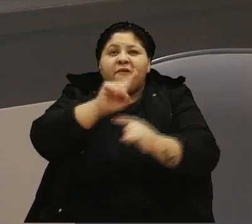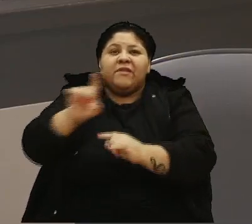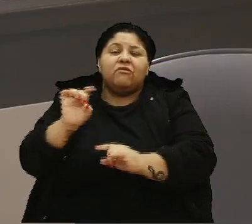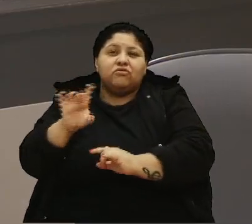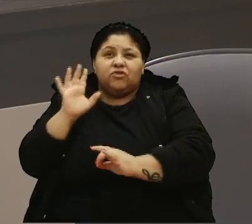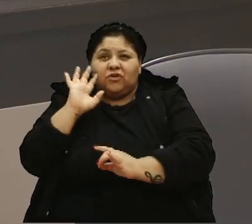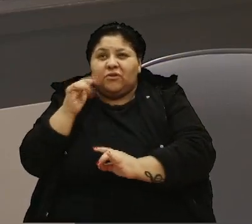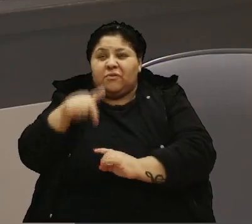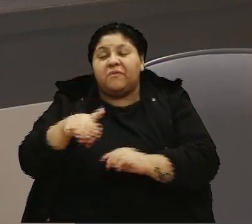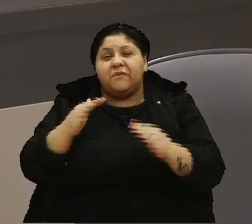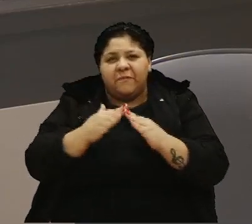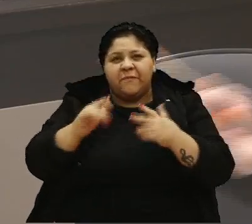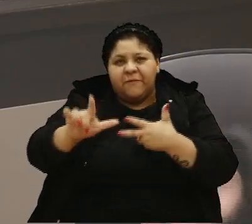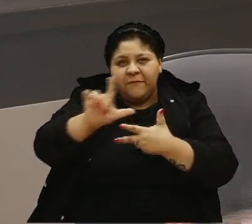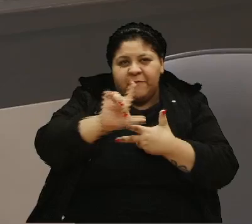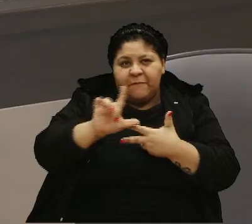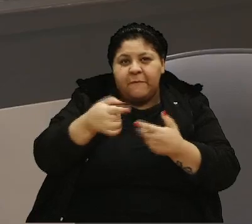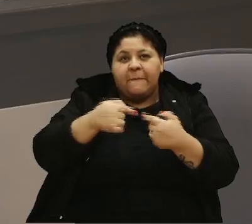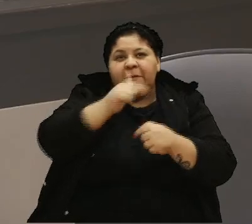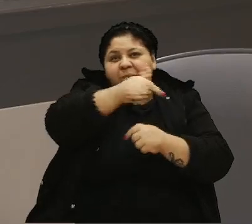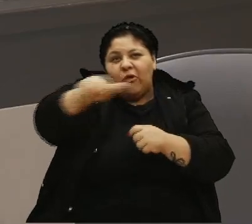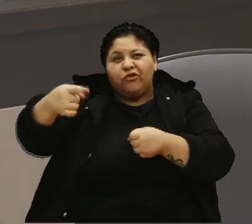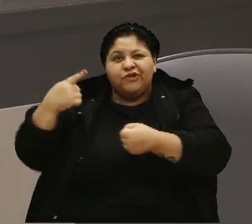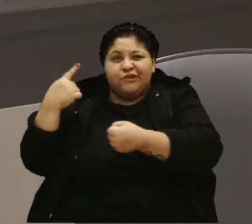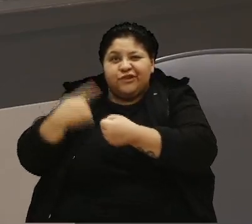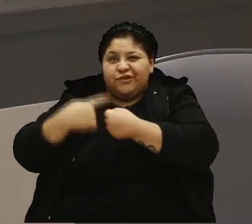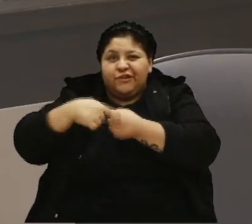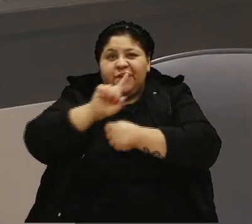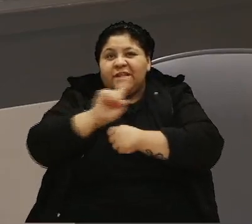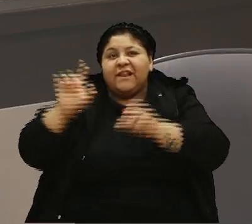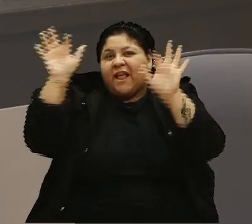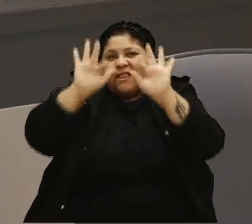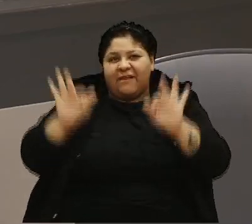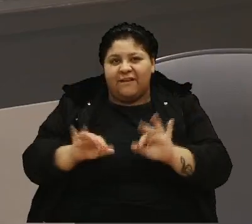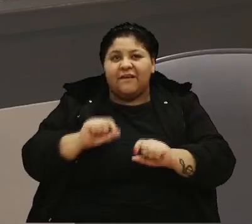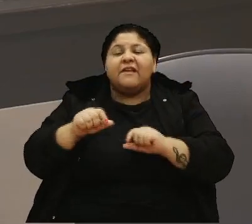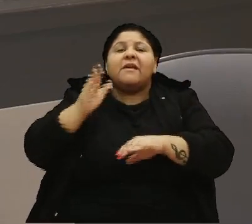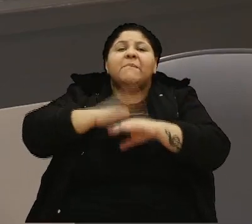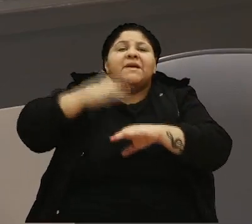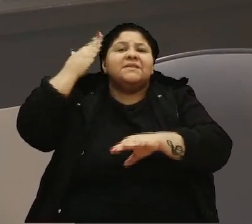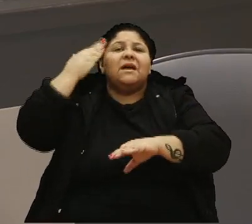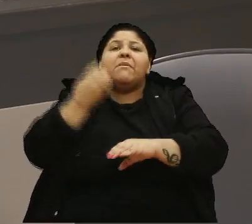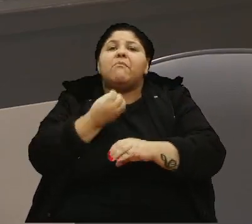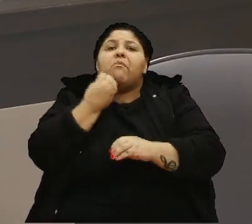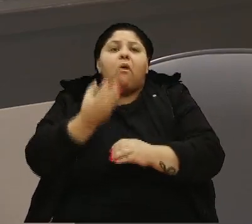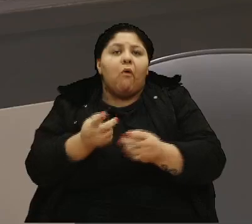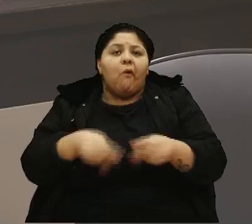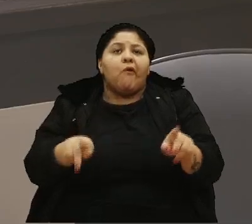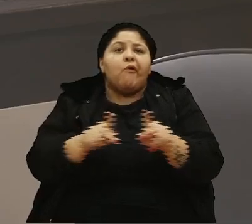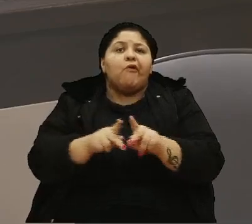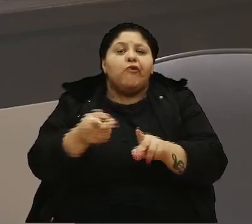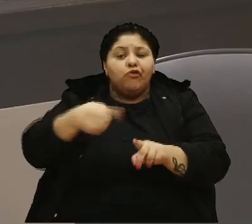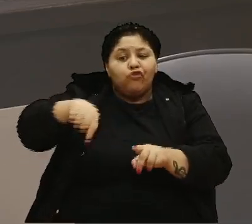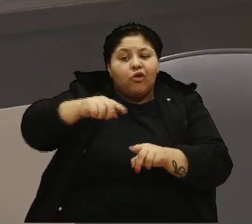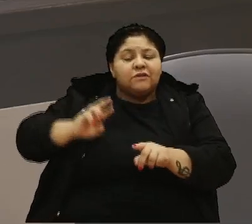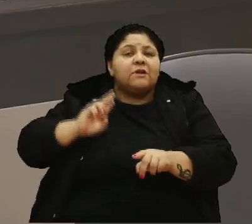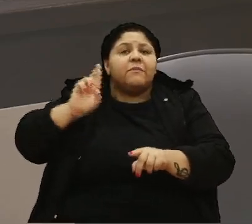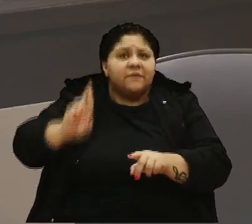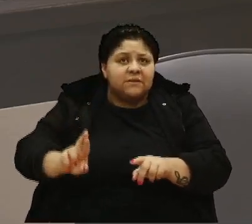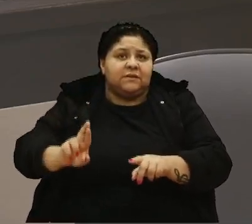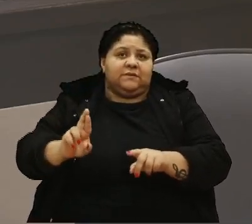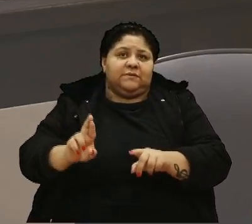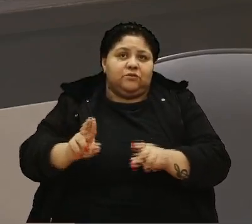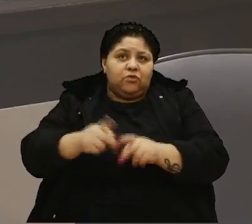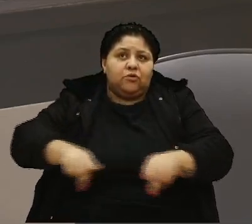causam para essa casa legislativa, como para outras cidades também, que ninguém está feliz. E quem mais sabe o que é bom para a população se nós, os representantes do povo,